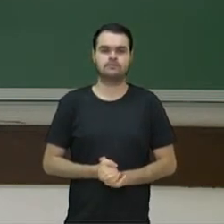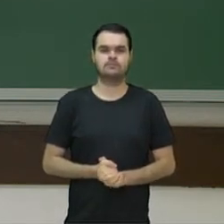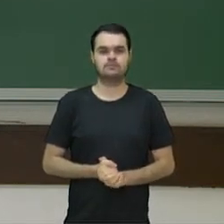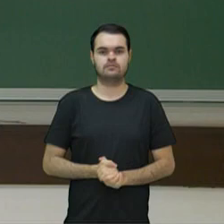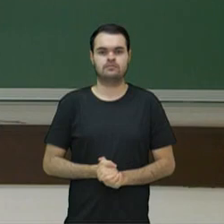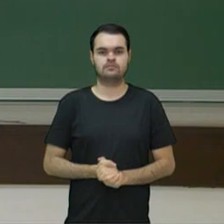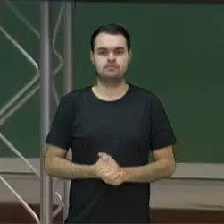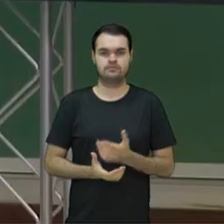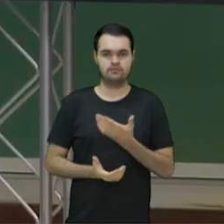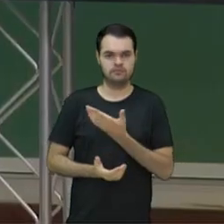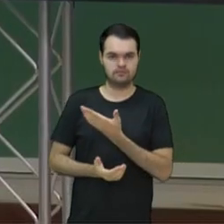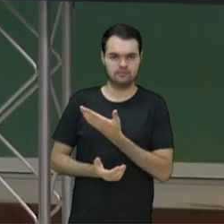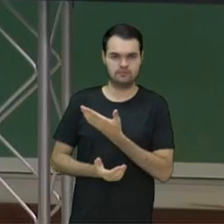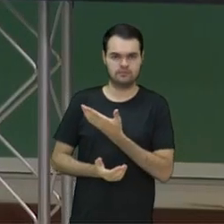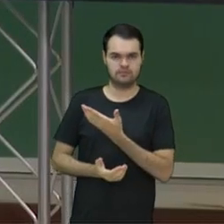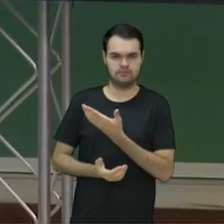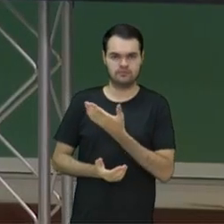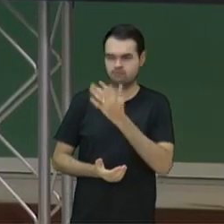Então, nós temos aqui